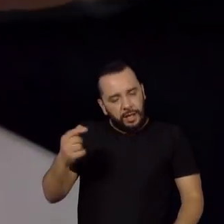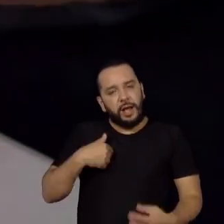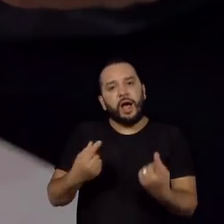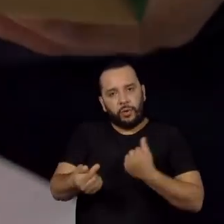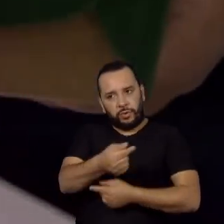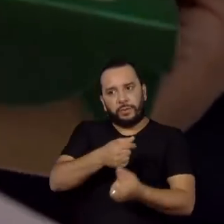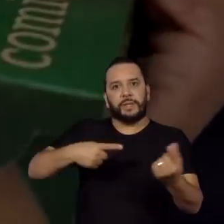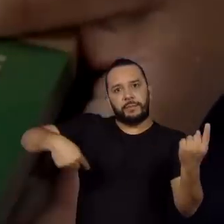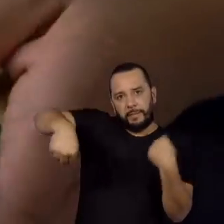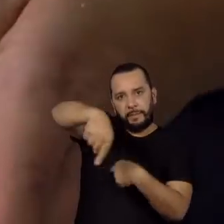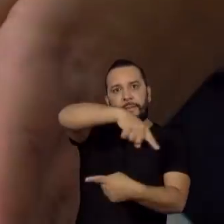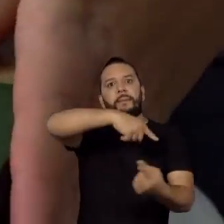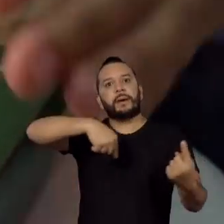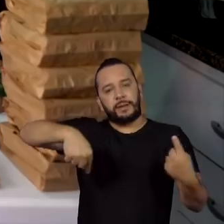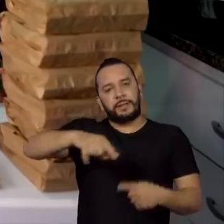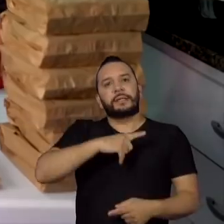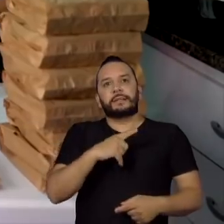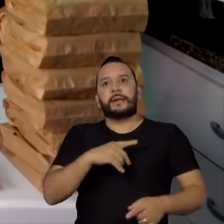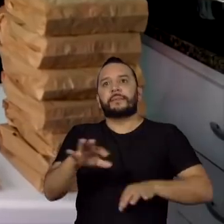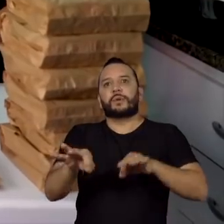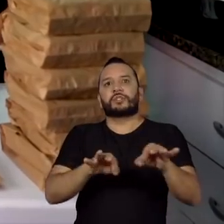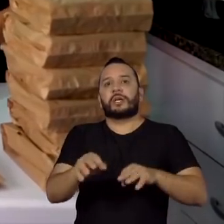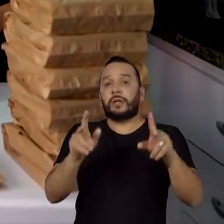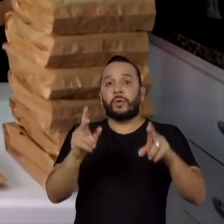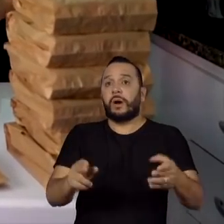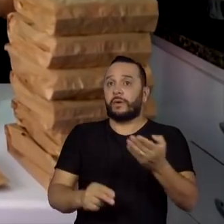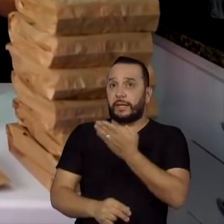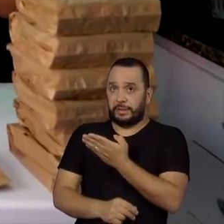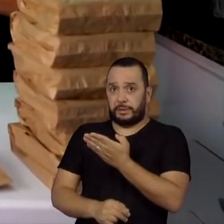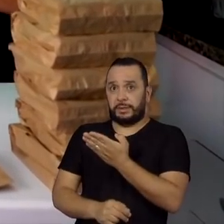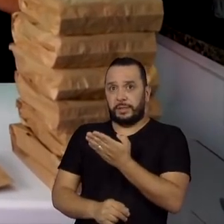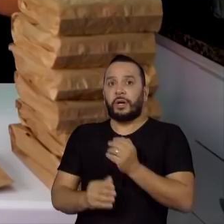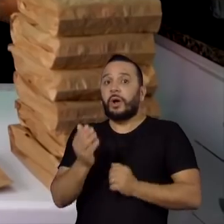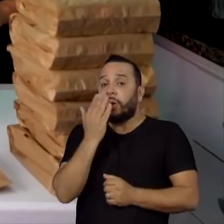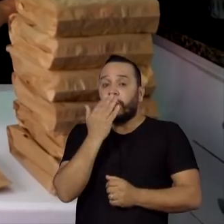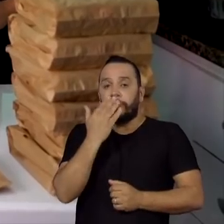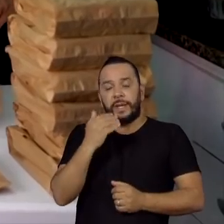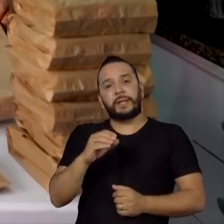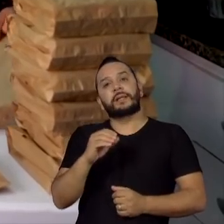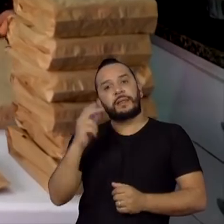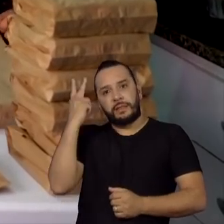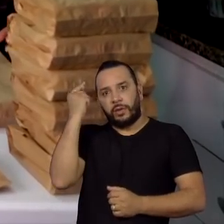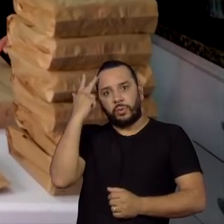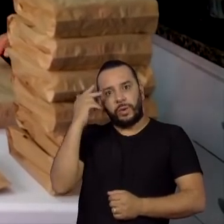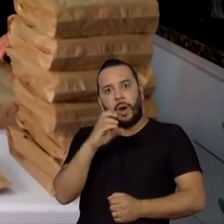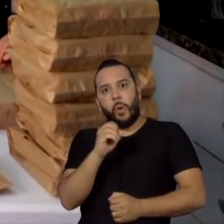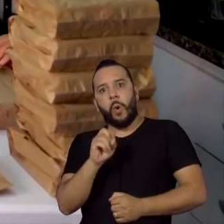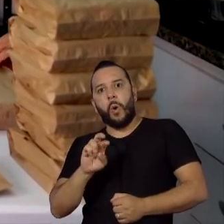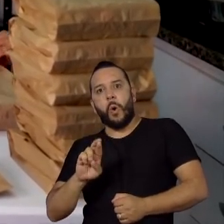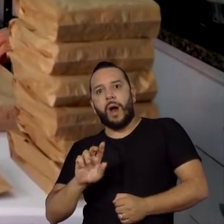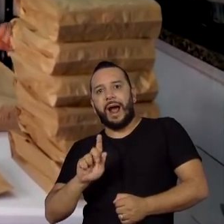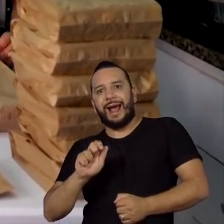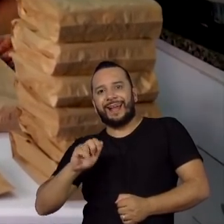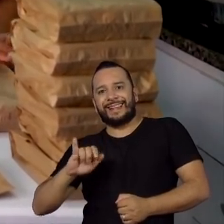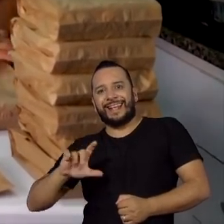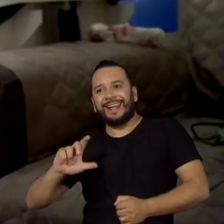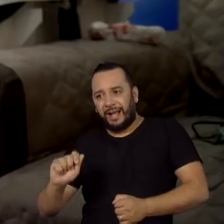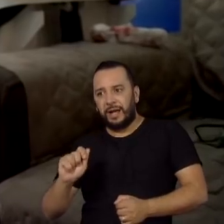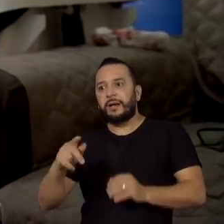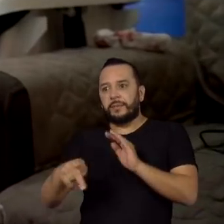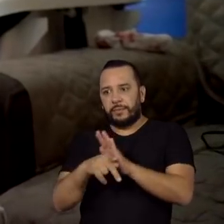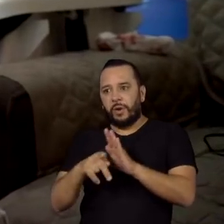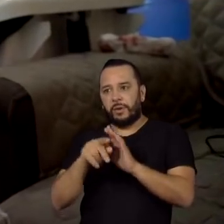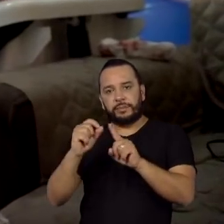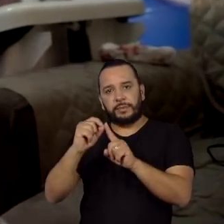circular também pode gerar projetos como este, de entrega de comida orgânica preparada por cozinheiras da comunidade